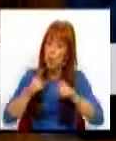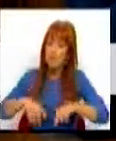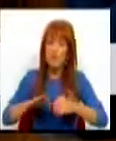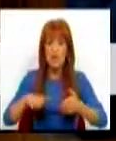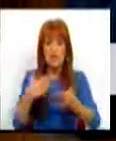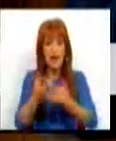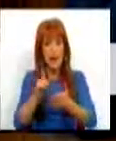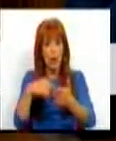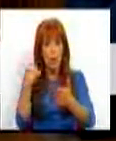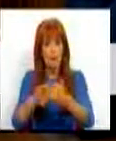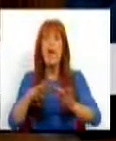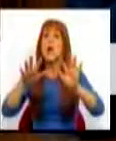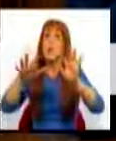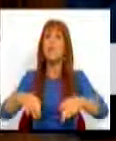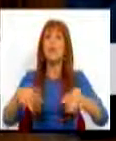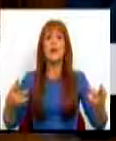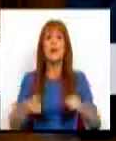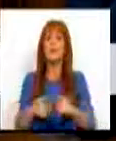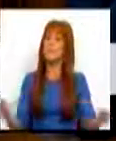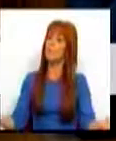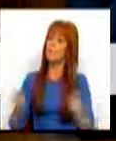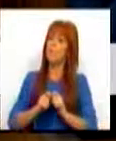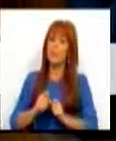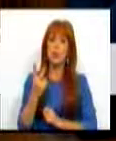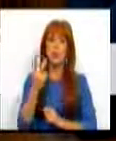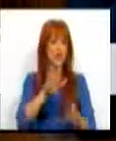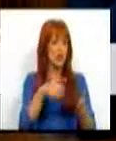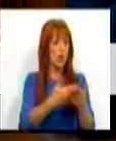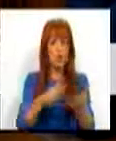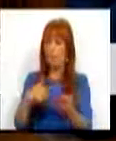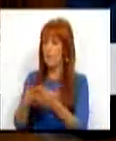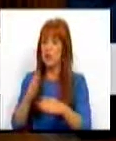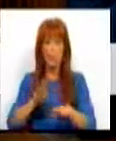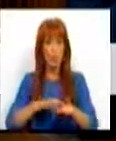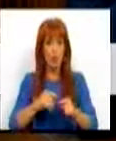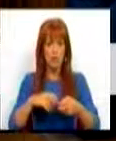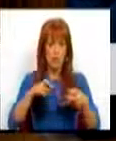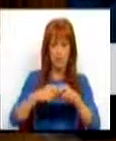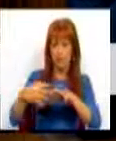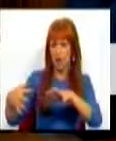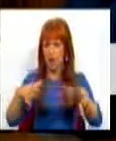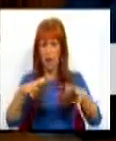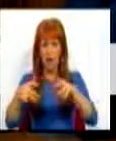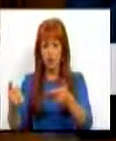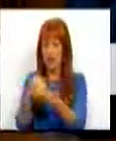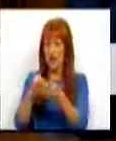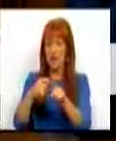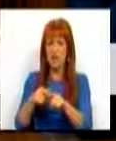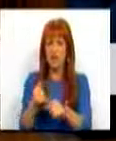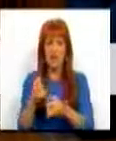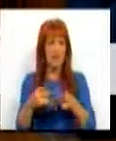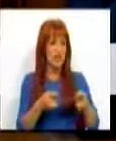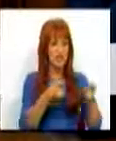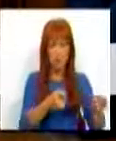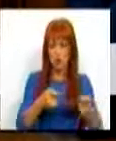a Oitante teve que continuar o processo, a primeira parte do processo do Banif, que era a venda de carteiras,